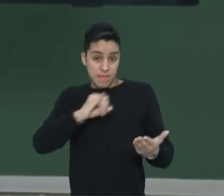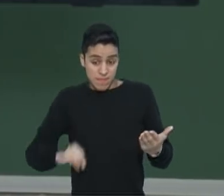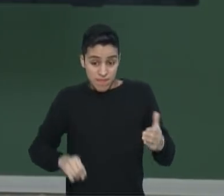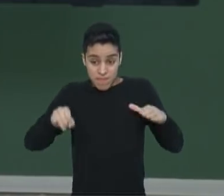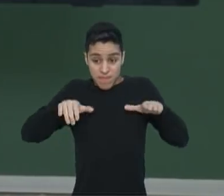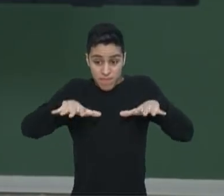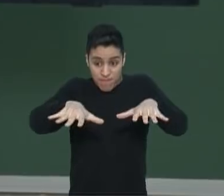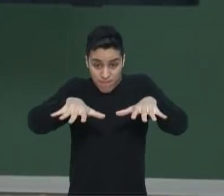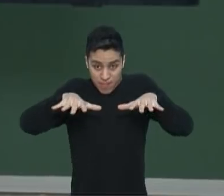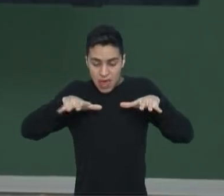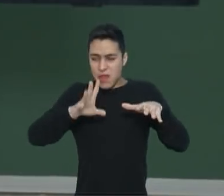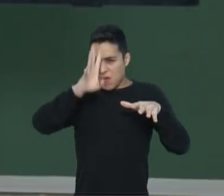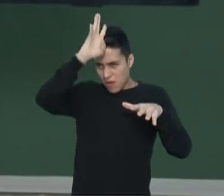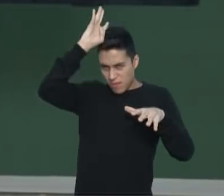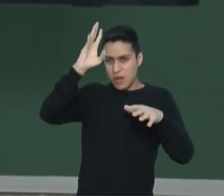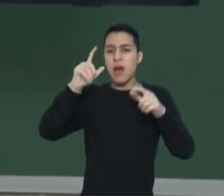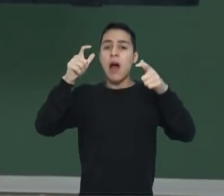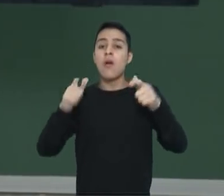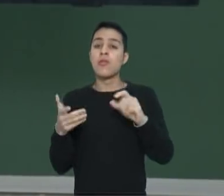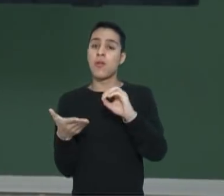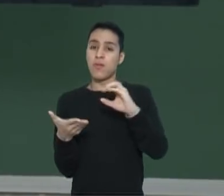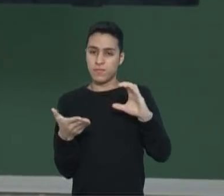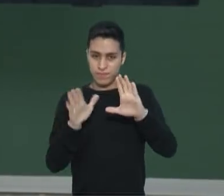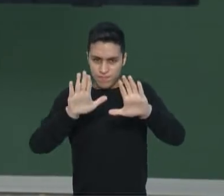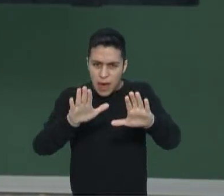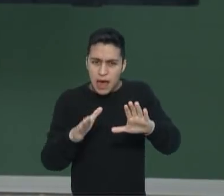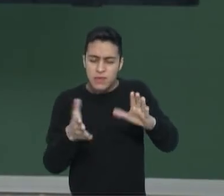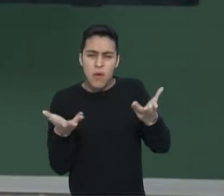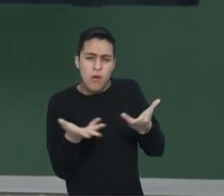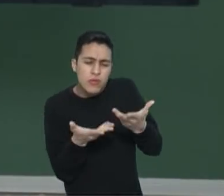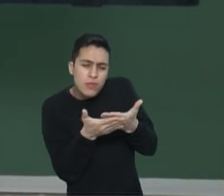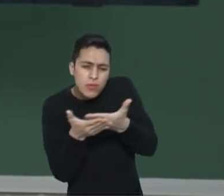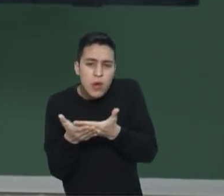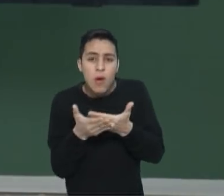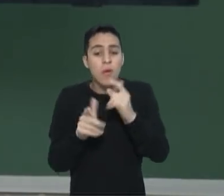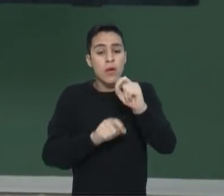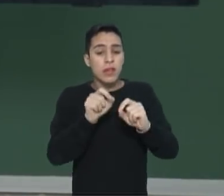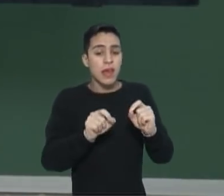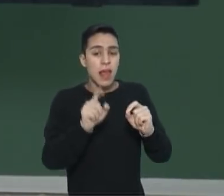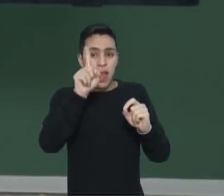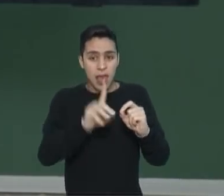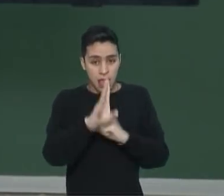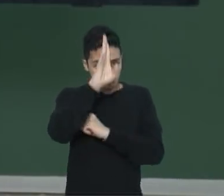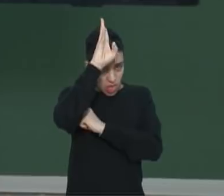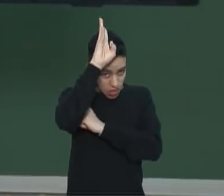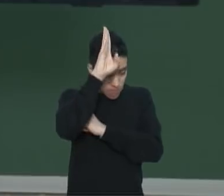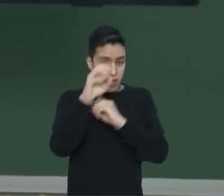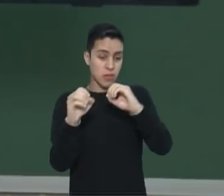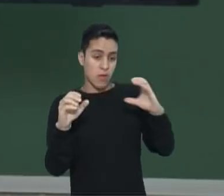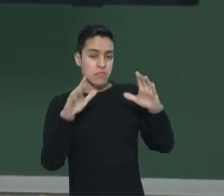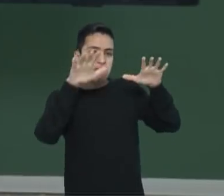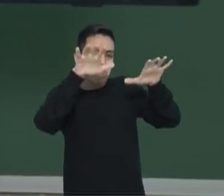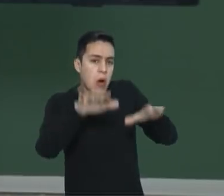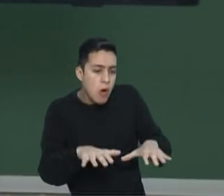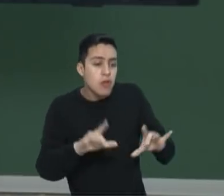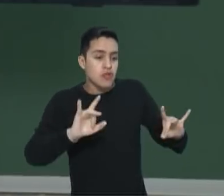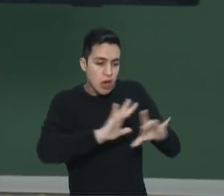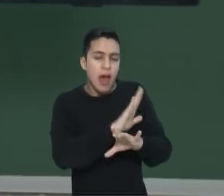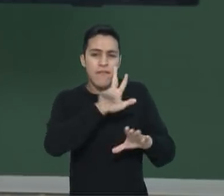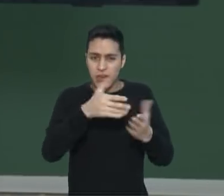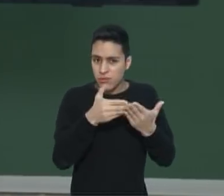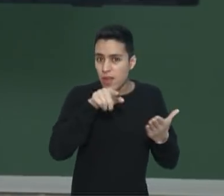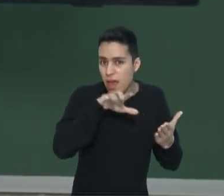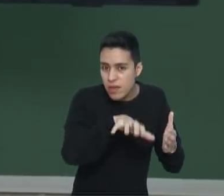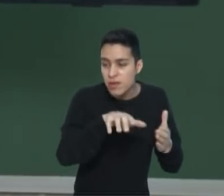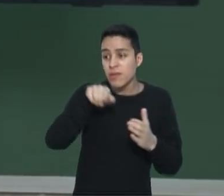ter bem claro que a gente vai analisar aqui pós-queda do Império Romano do Ocidente. O do Oriente ainda vai perdurar por